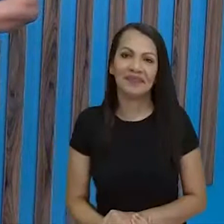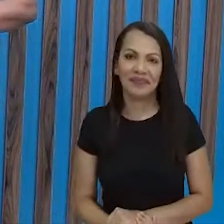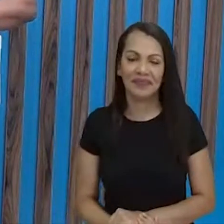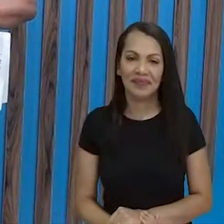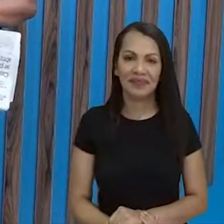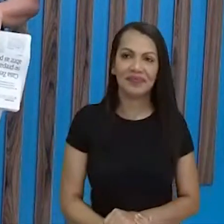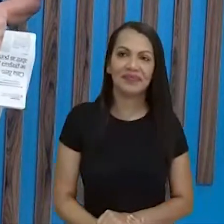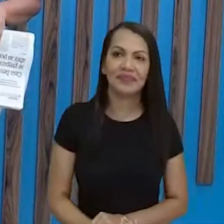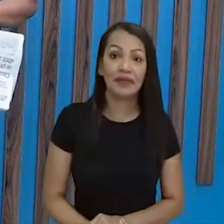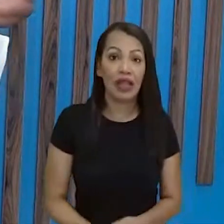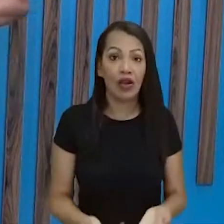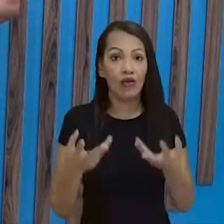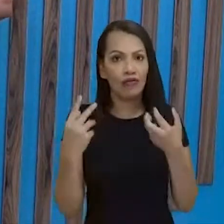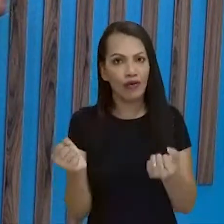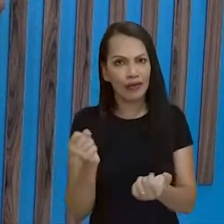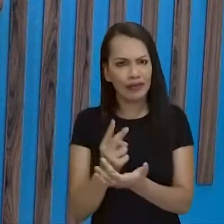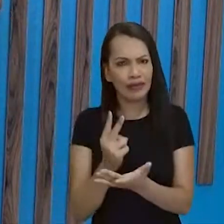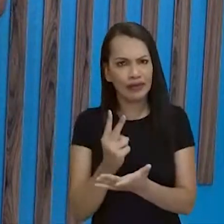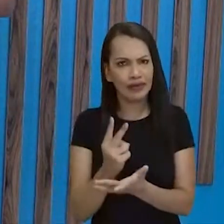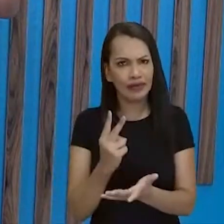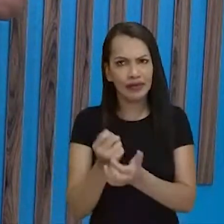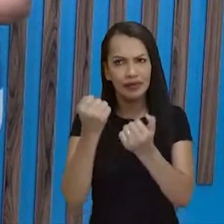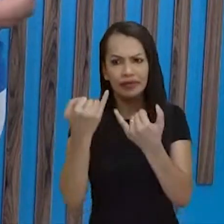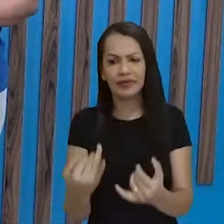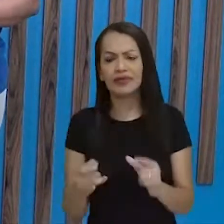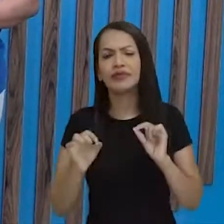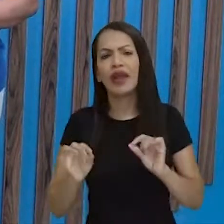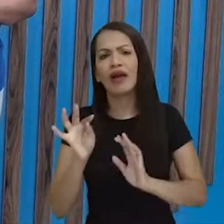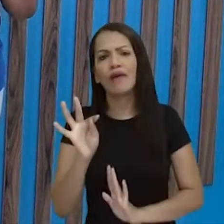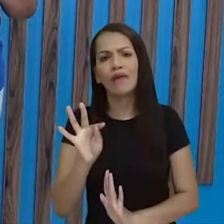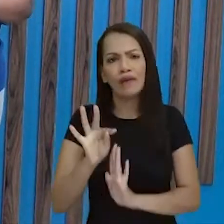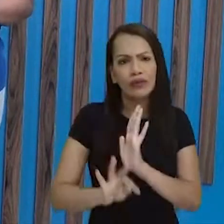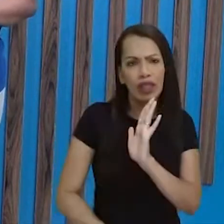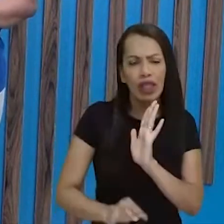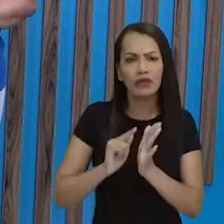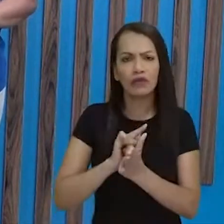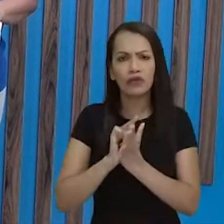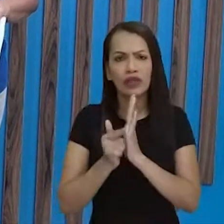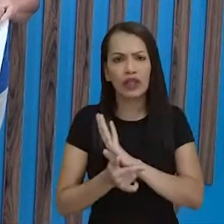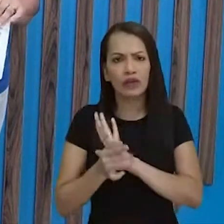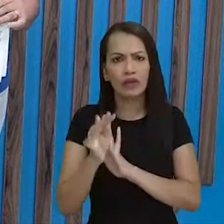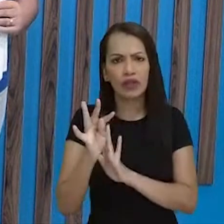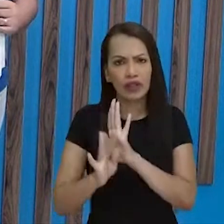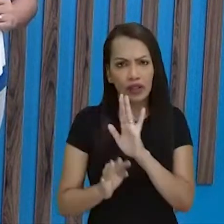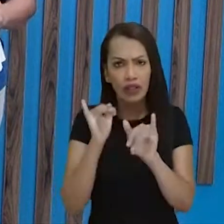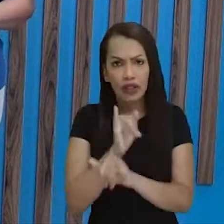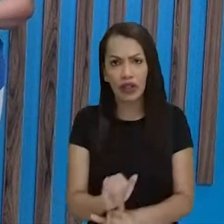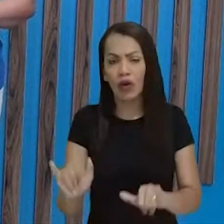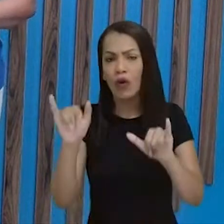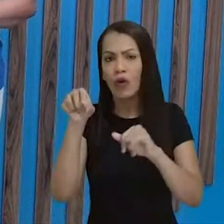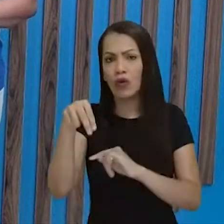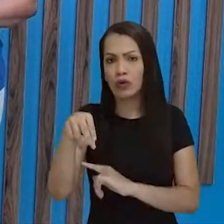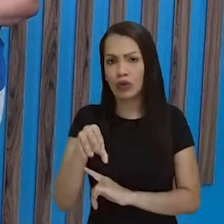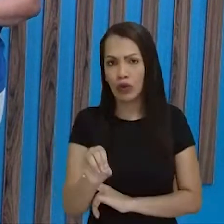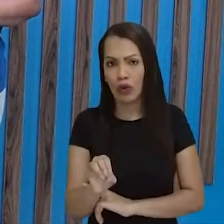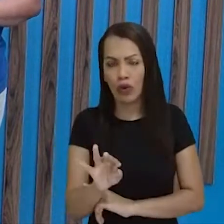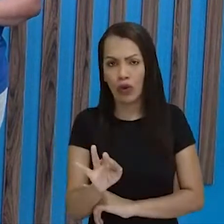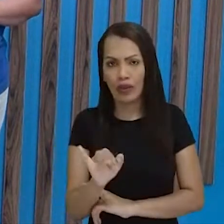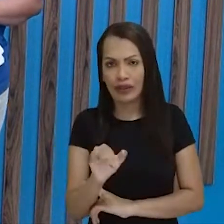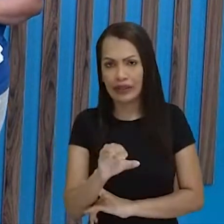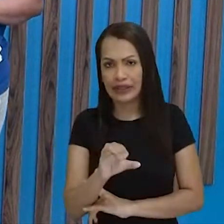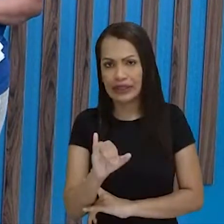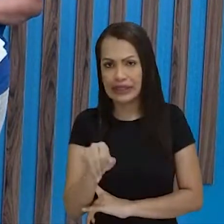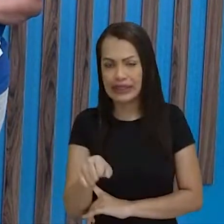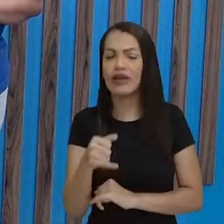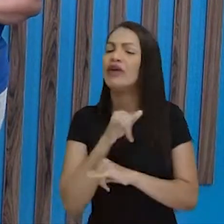tá? Vamos continuar falando sobre o texto, o gênero textual, notícia. A gente já tem falado um pouquinho,